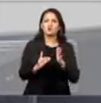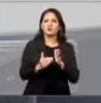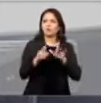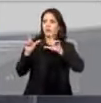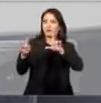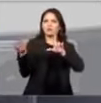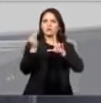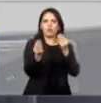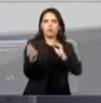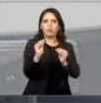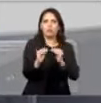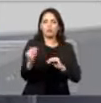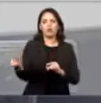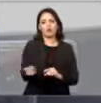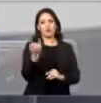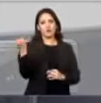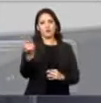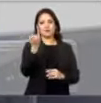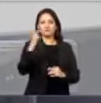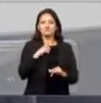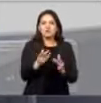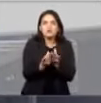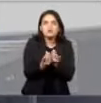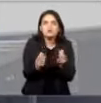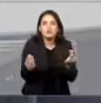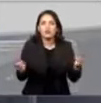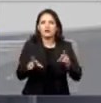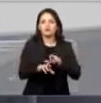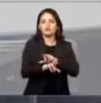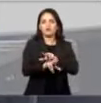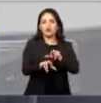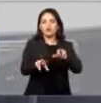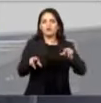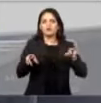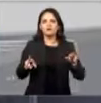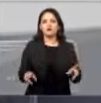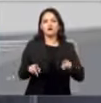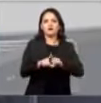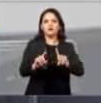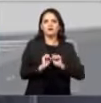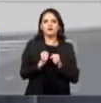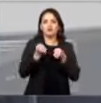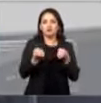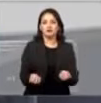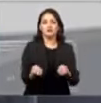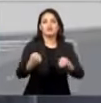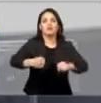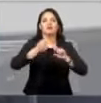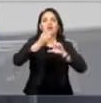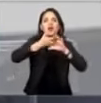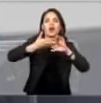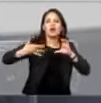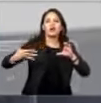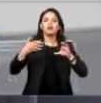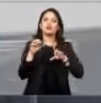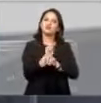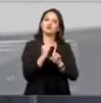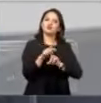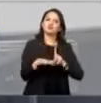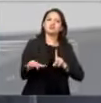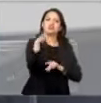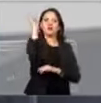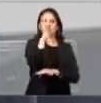expressão e sensibilidade dessas diferenças e o fortalecimento de uma característica social brasileira, exemplo para o mundo,